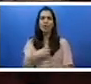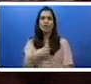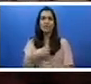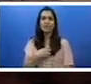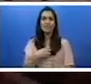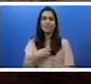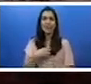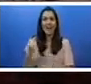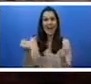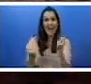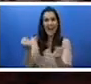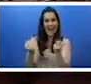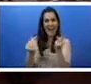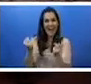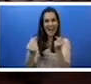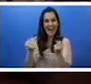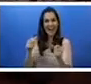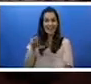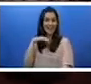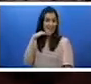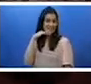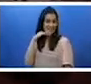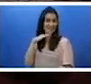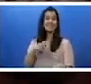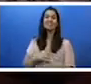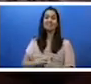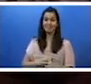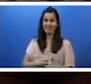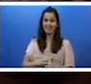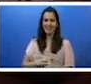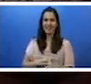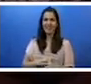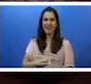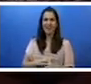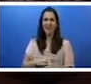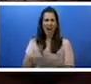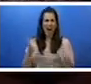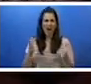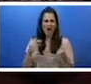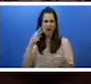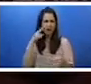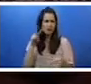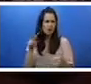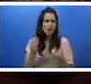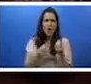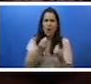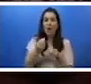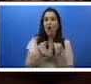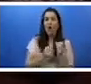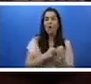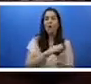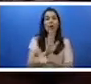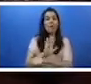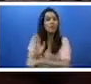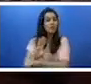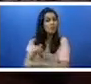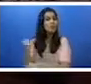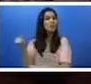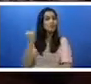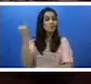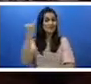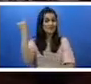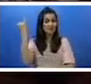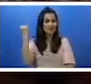O carro da Penélope Charmosa. Ai, gente, agora vimos como os desenhos são importantes? Você